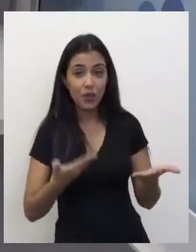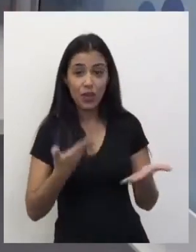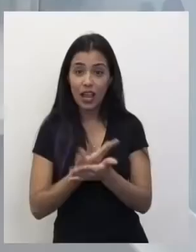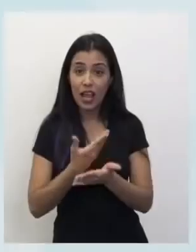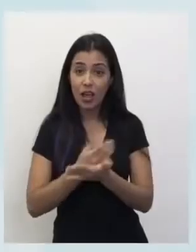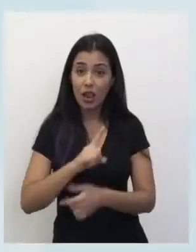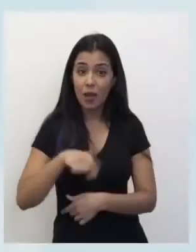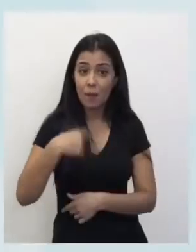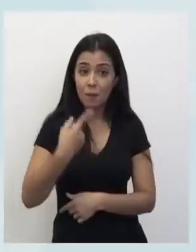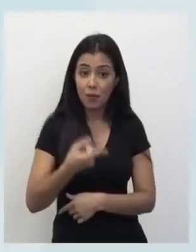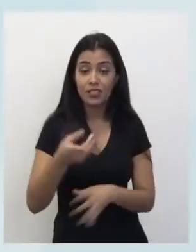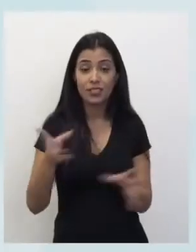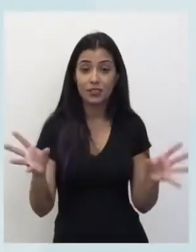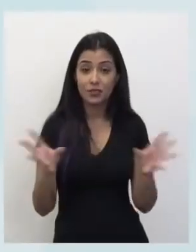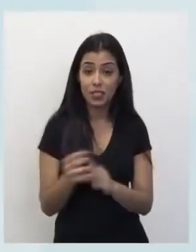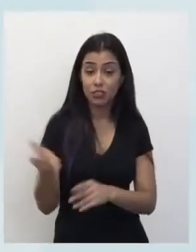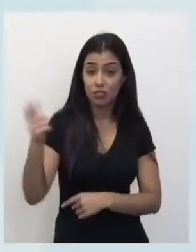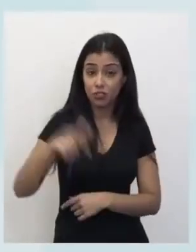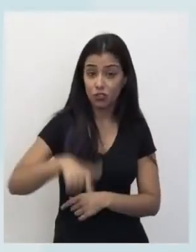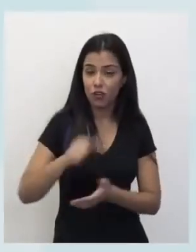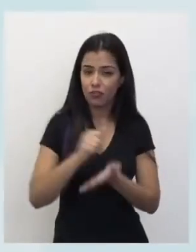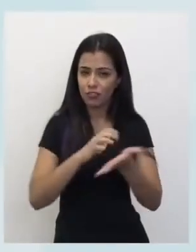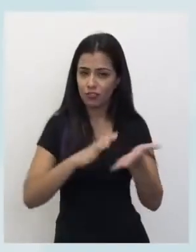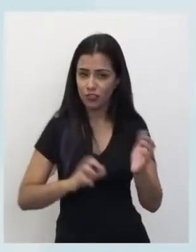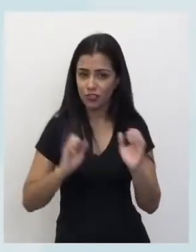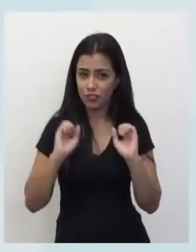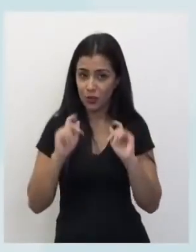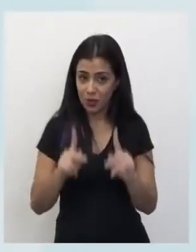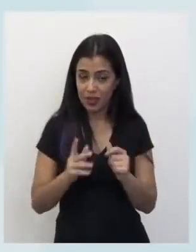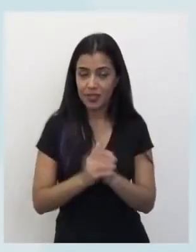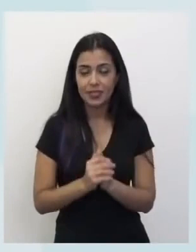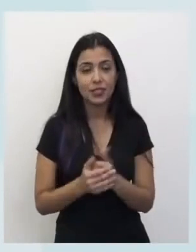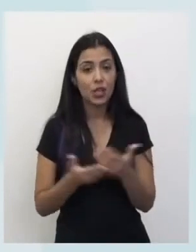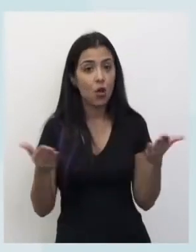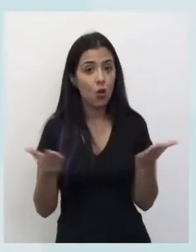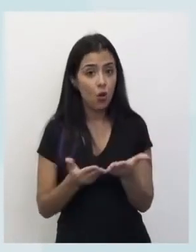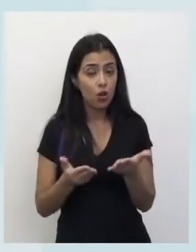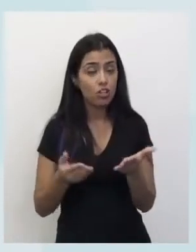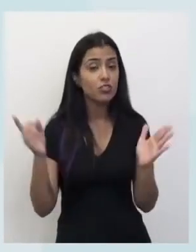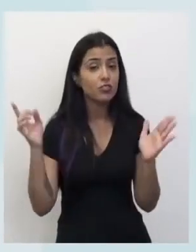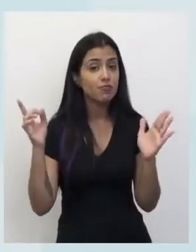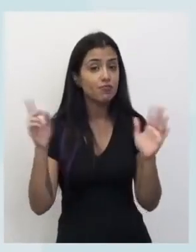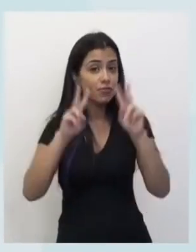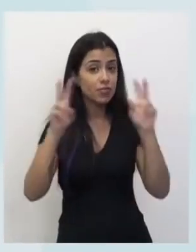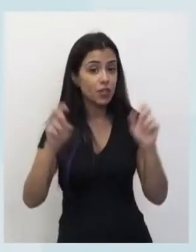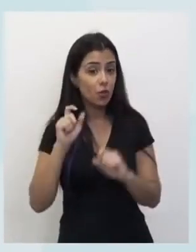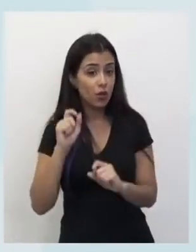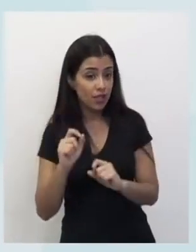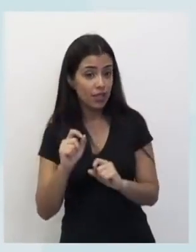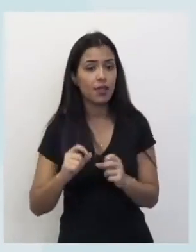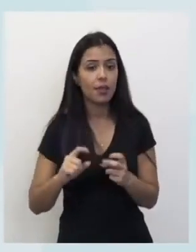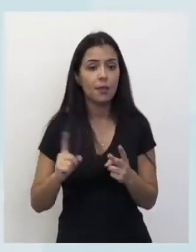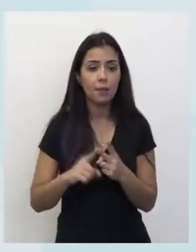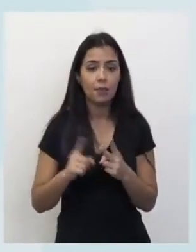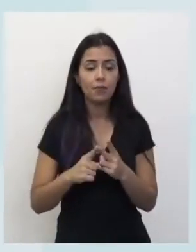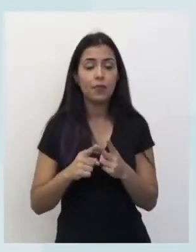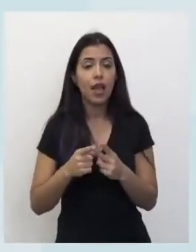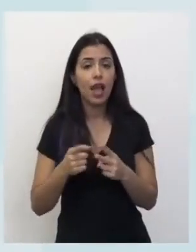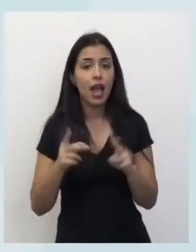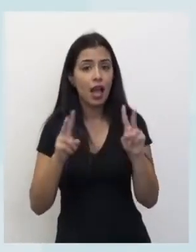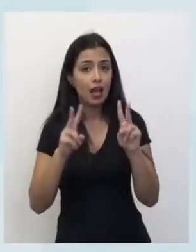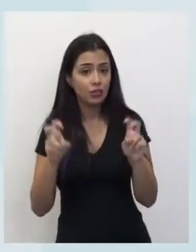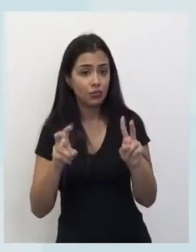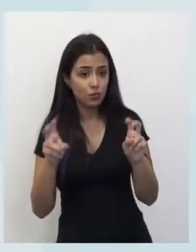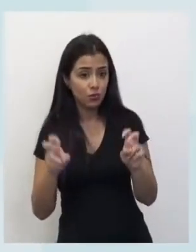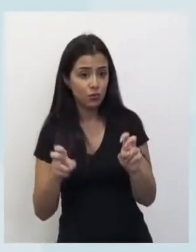vamos retomar essa atividade. Então, hoje nós vimos o que é uma temática, que é o tema, o assunto.